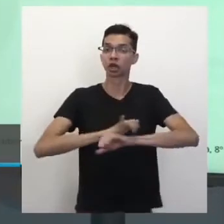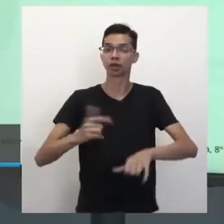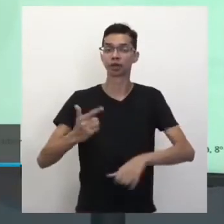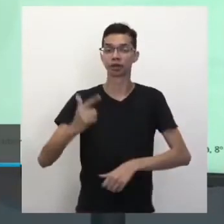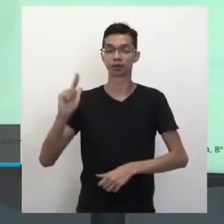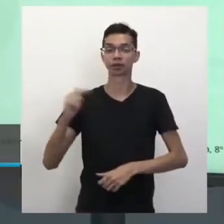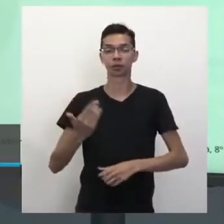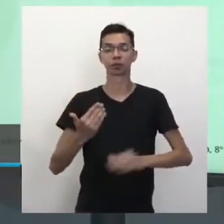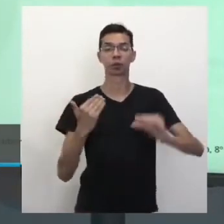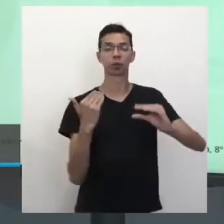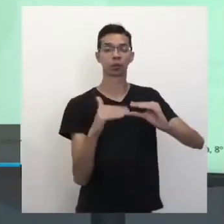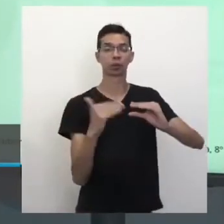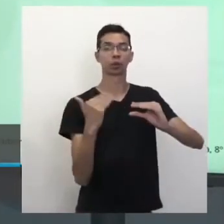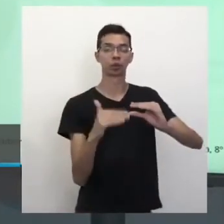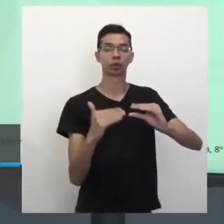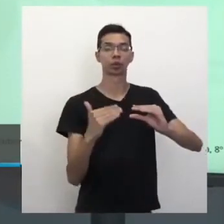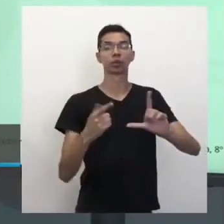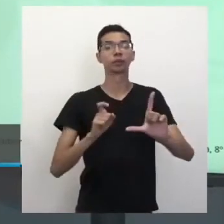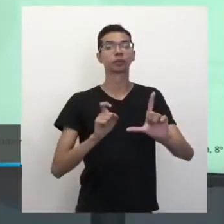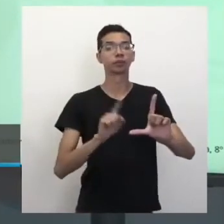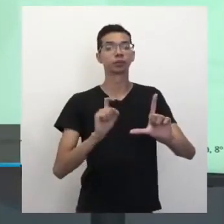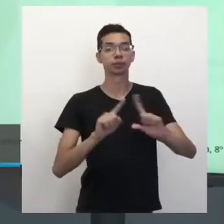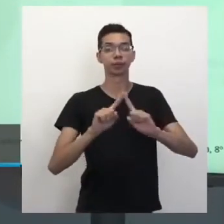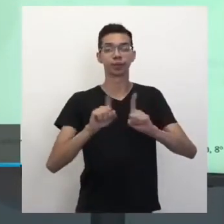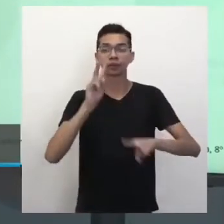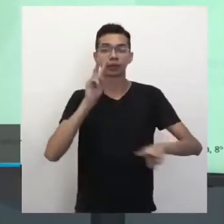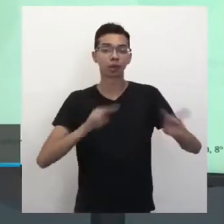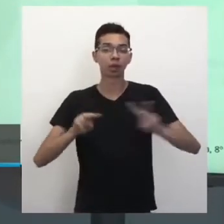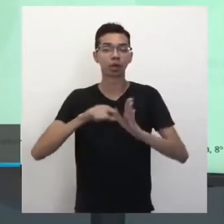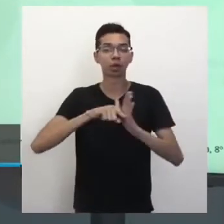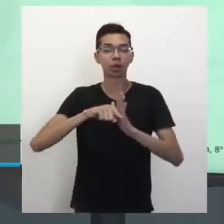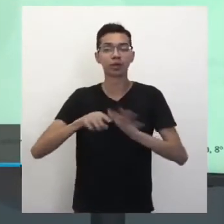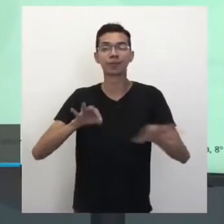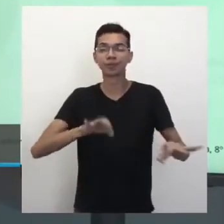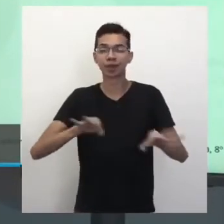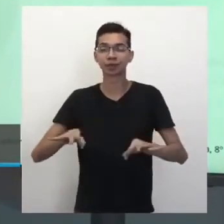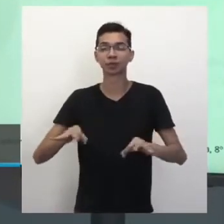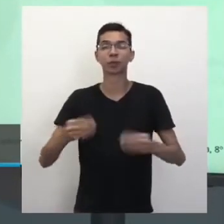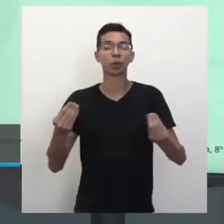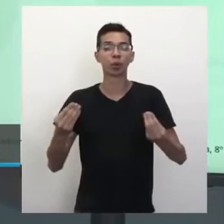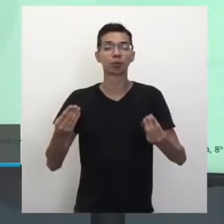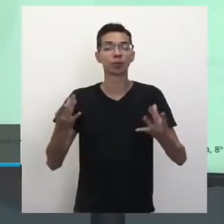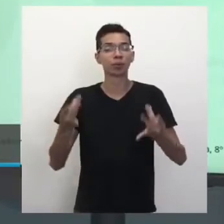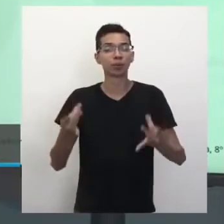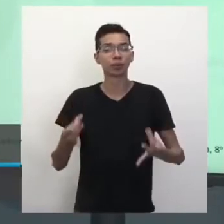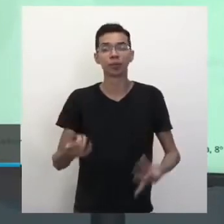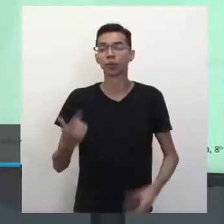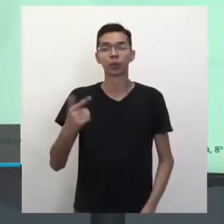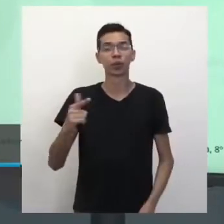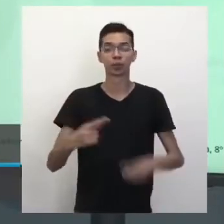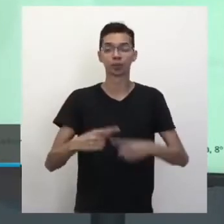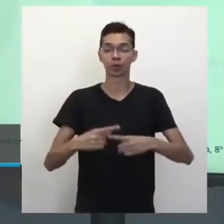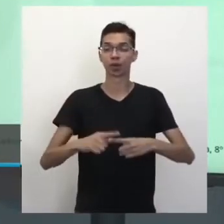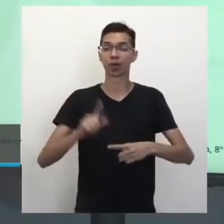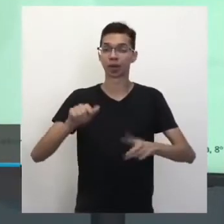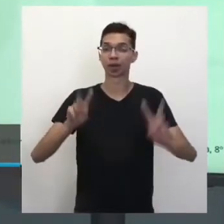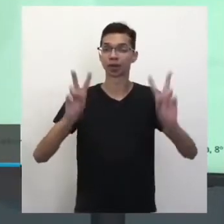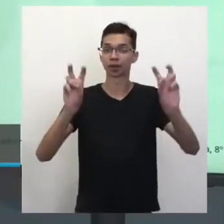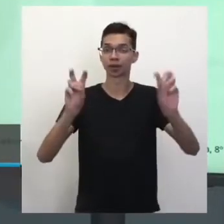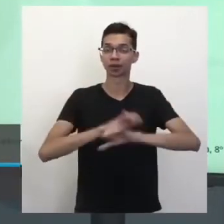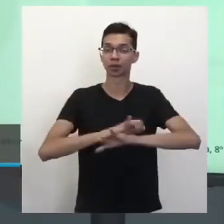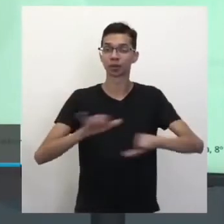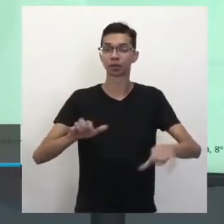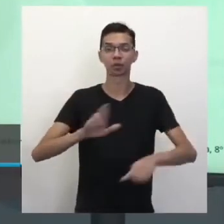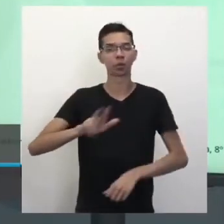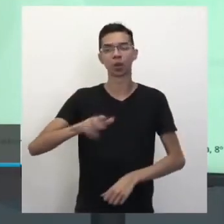vão postando, talvez não tenha essa questão de verificar exatamente, com profundidade. Até porque se trata de uma notícia, não de